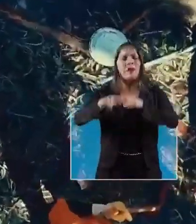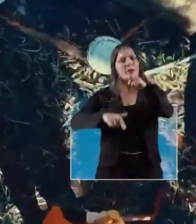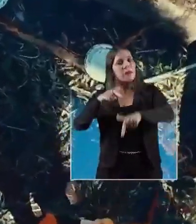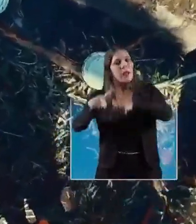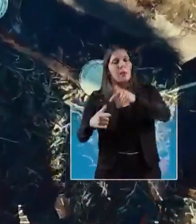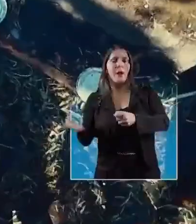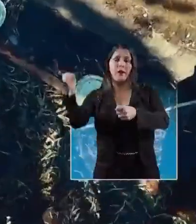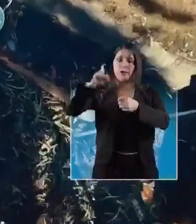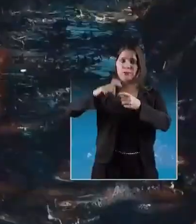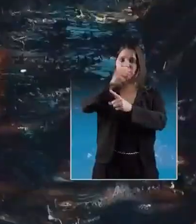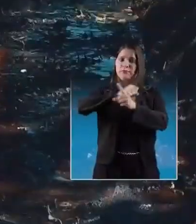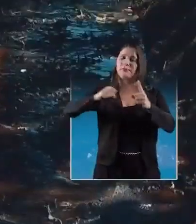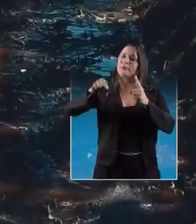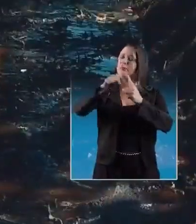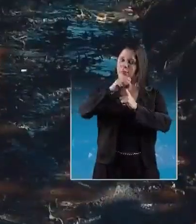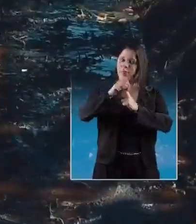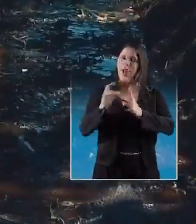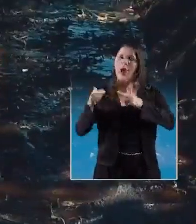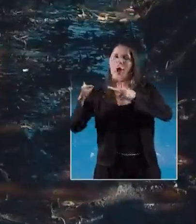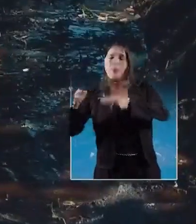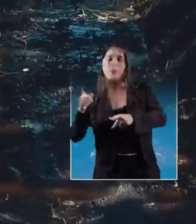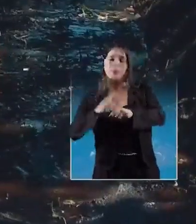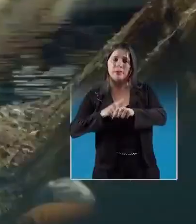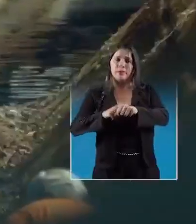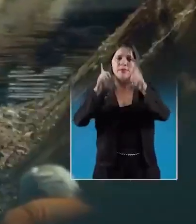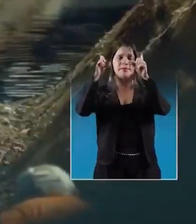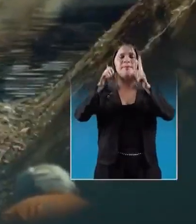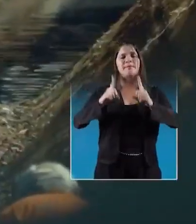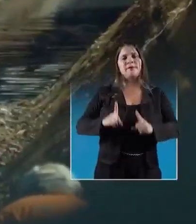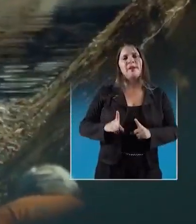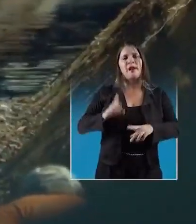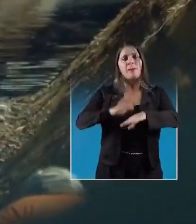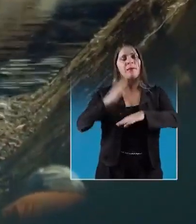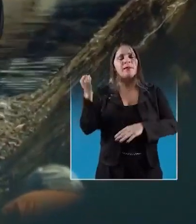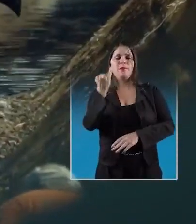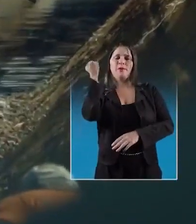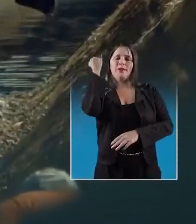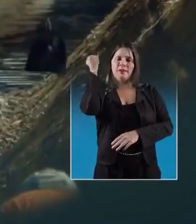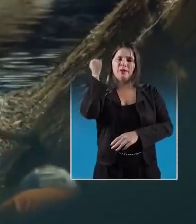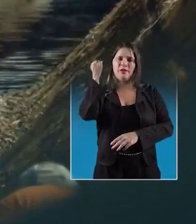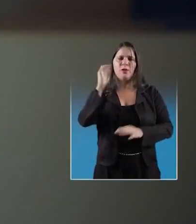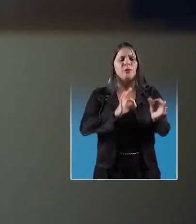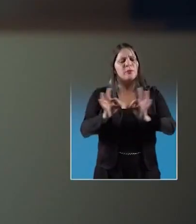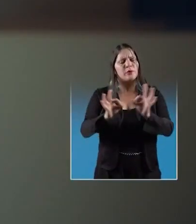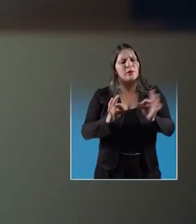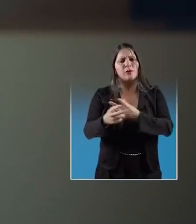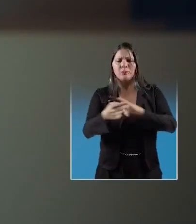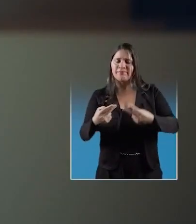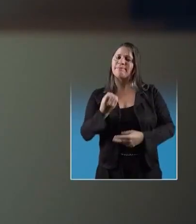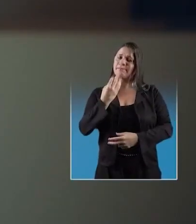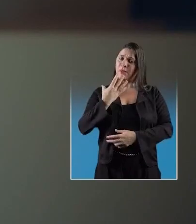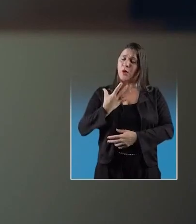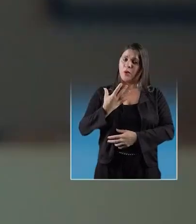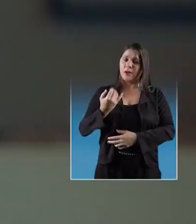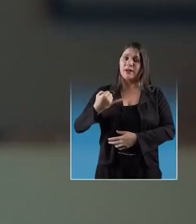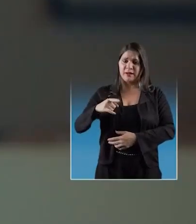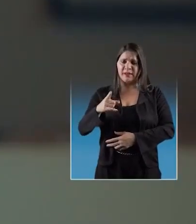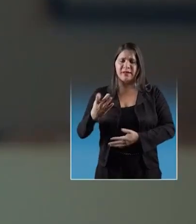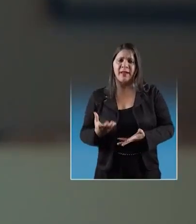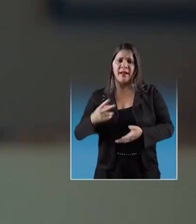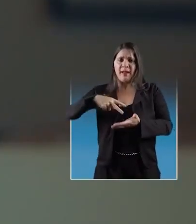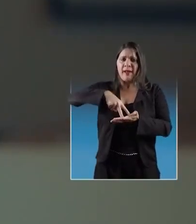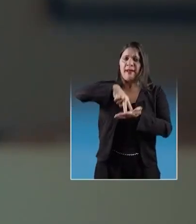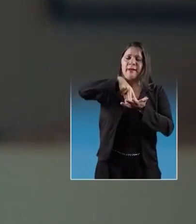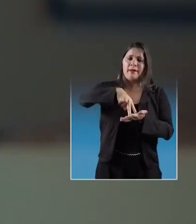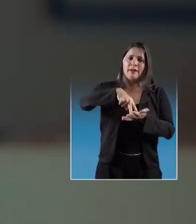trabalhar. Dá o retorno para a sociedade. E, ao mesmo tempo, dignidade, que é o mais importante. O projeto é uma coisa muito boa. Se você